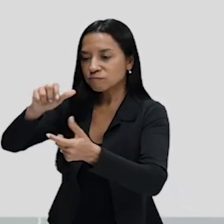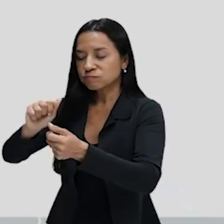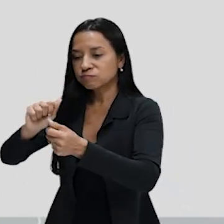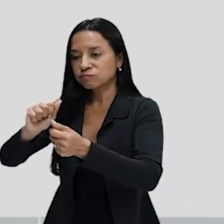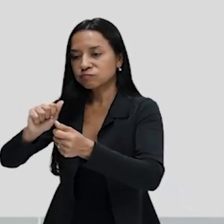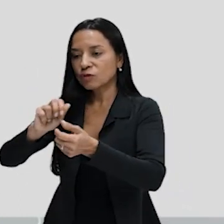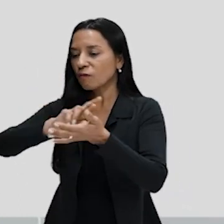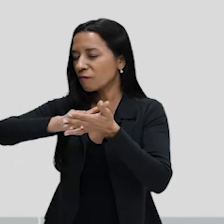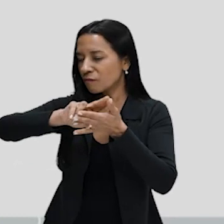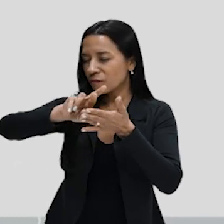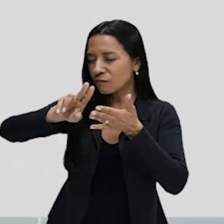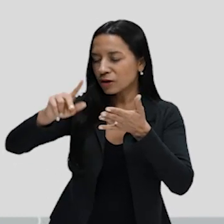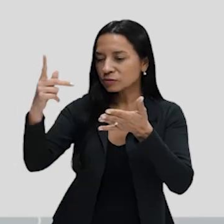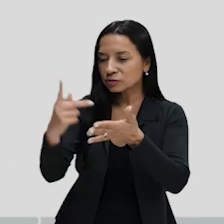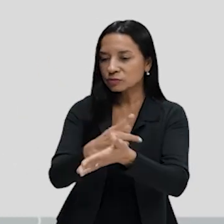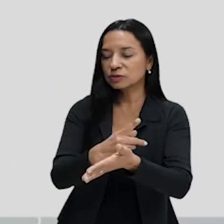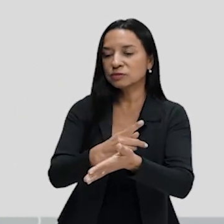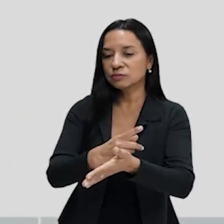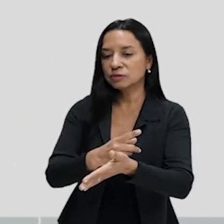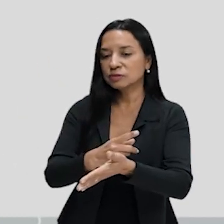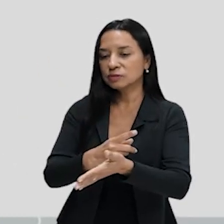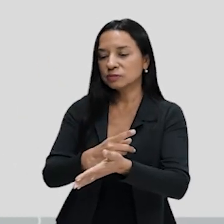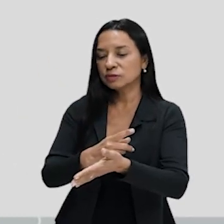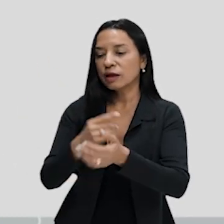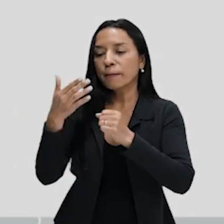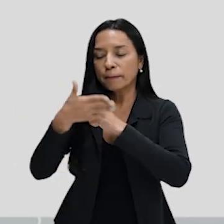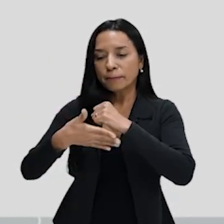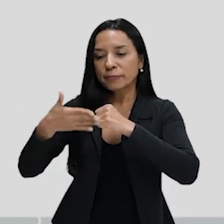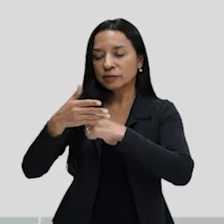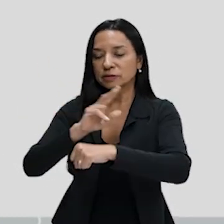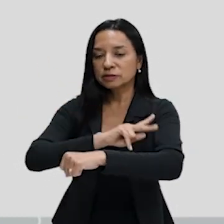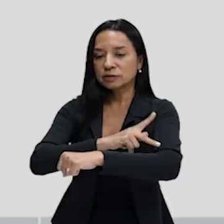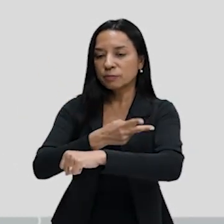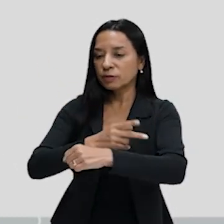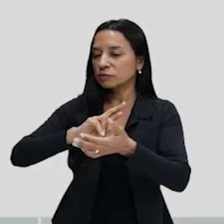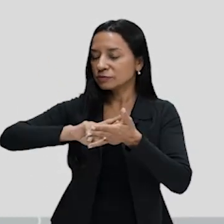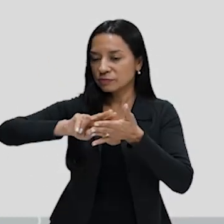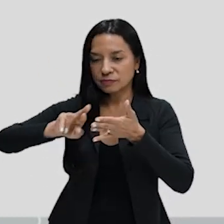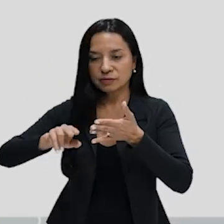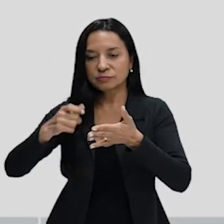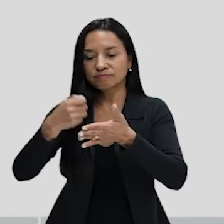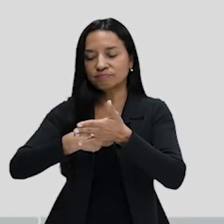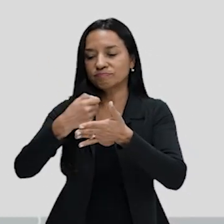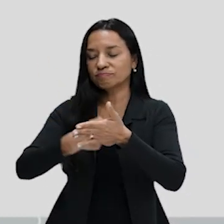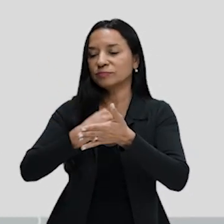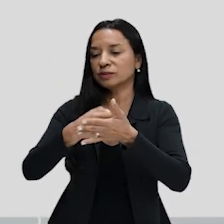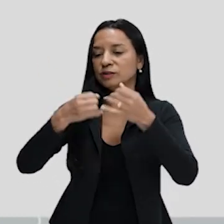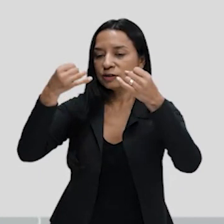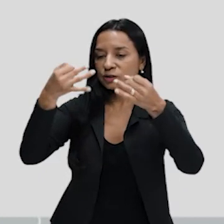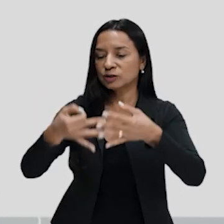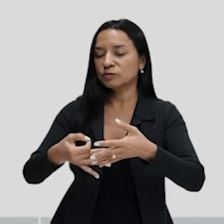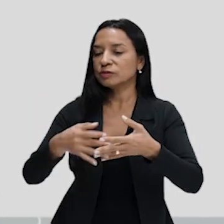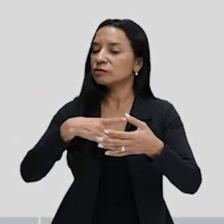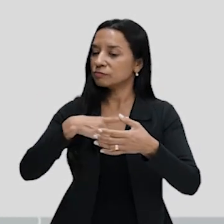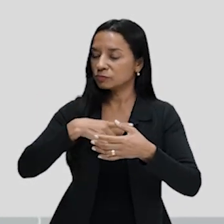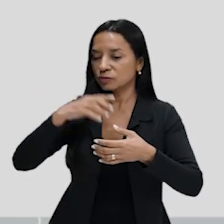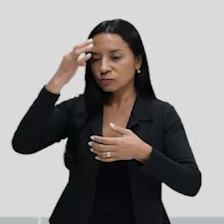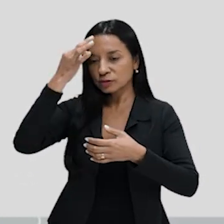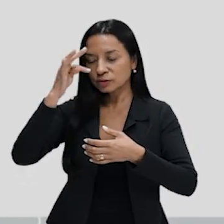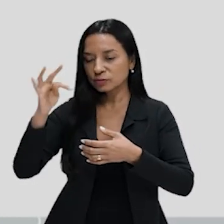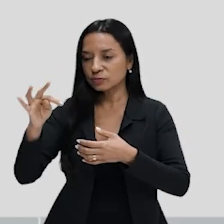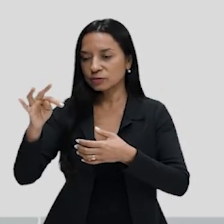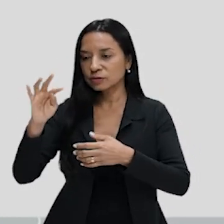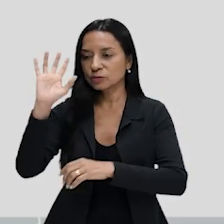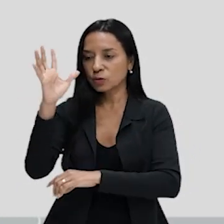base em algumas hipóteses, você tenta explicar e levanta uma teoria sobre